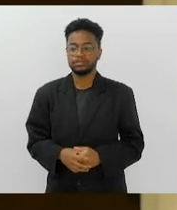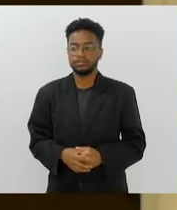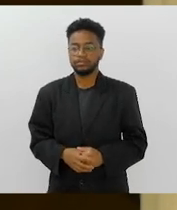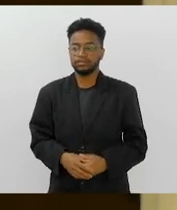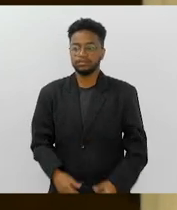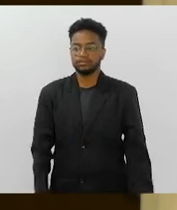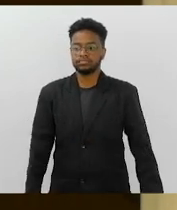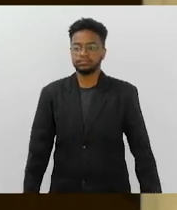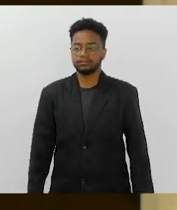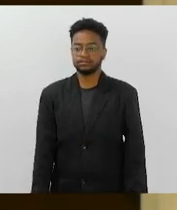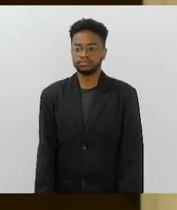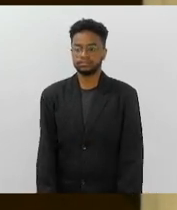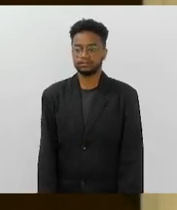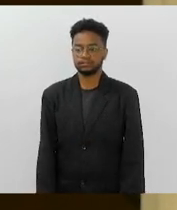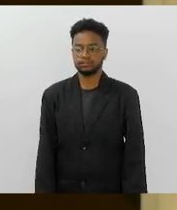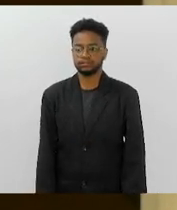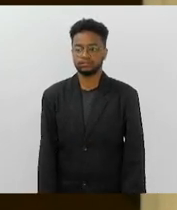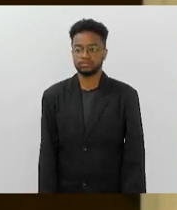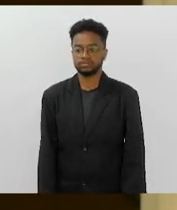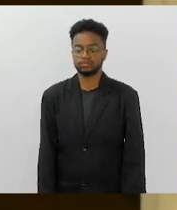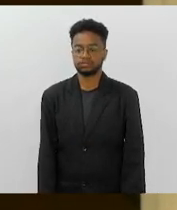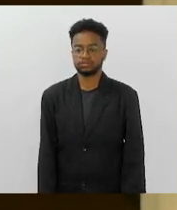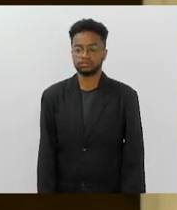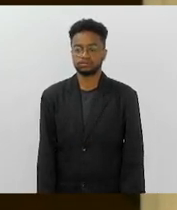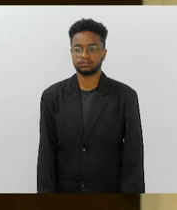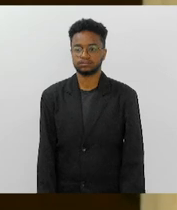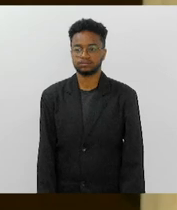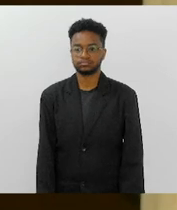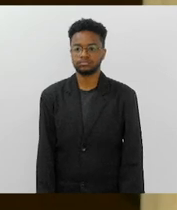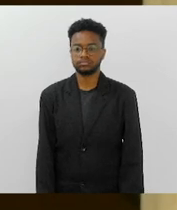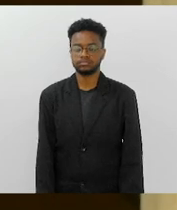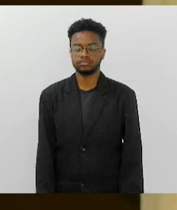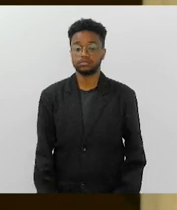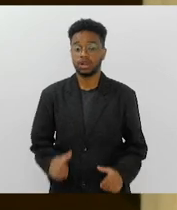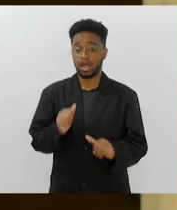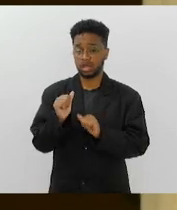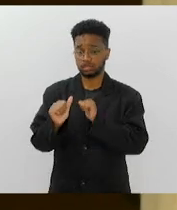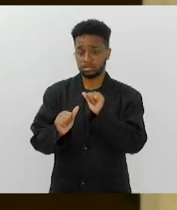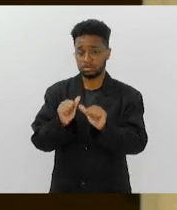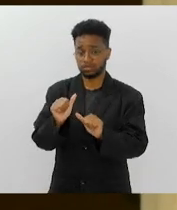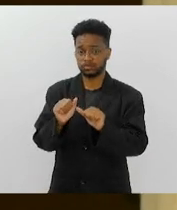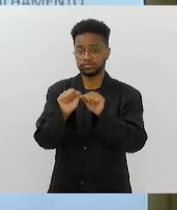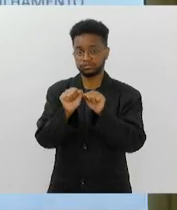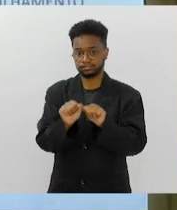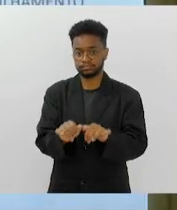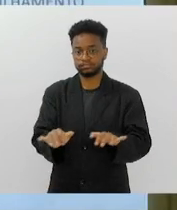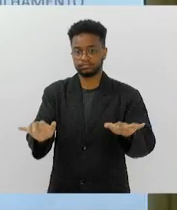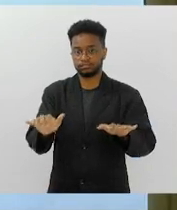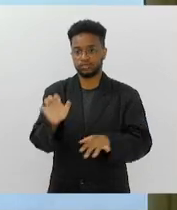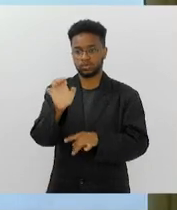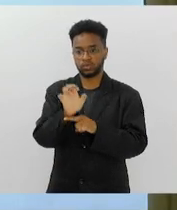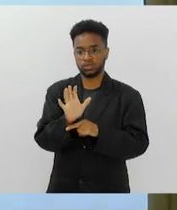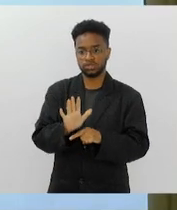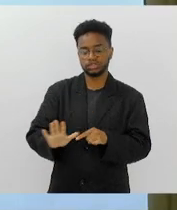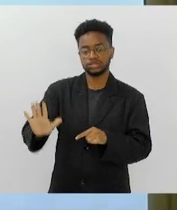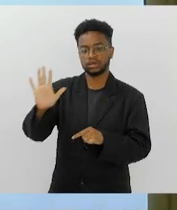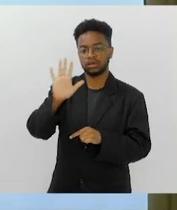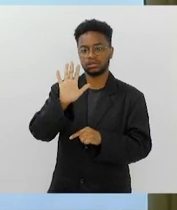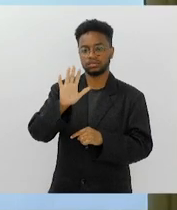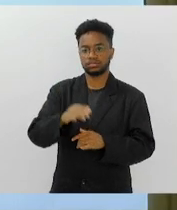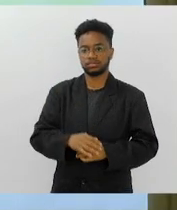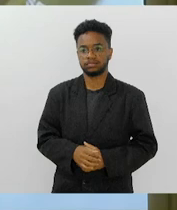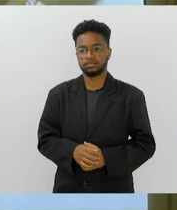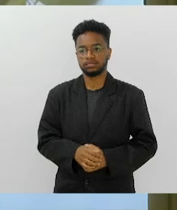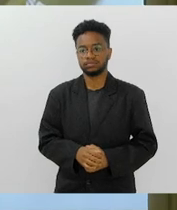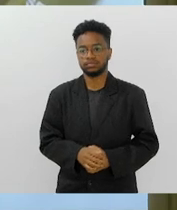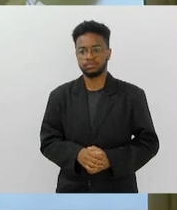Essa transformação, ela tomou uma proporção no âmbito estadual. Tinha bastante